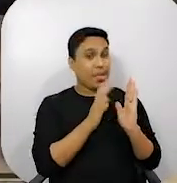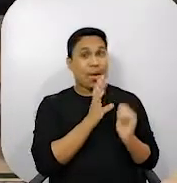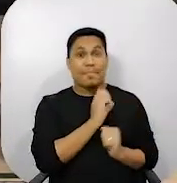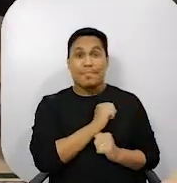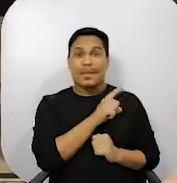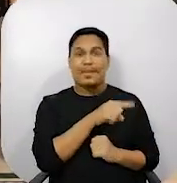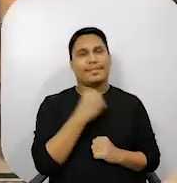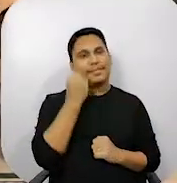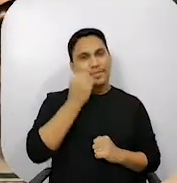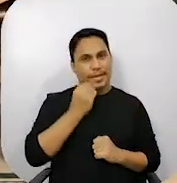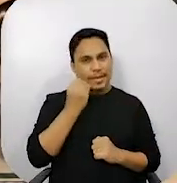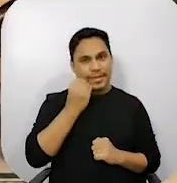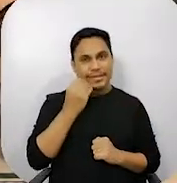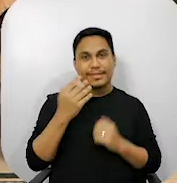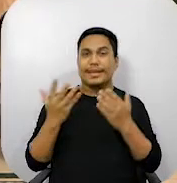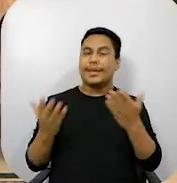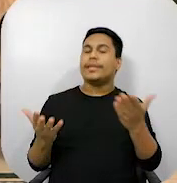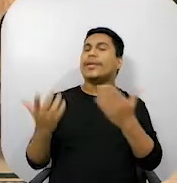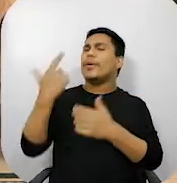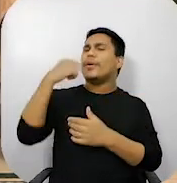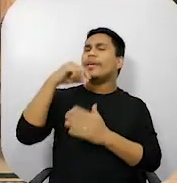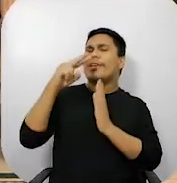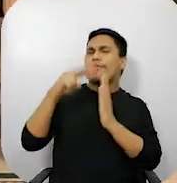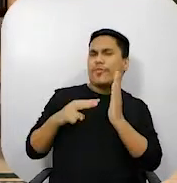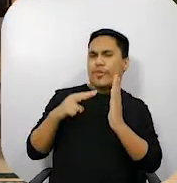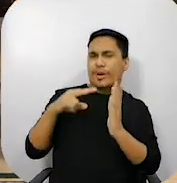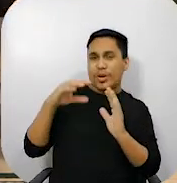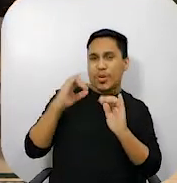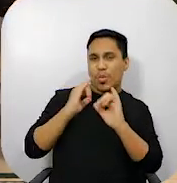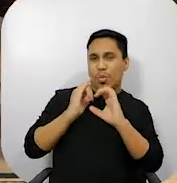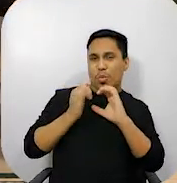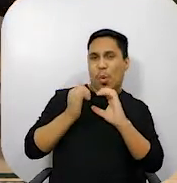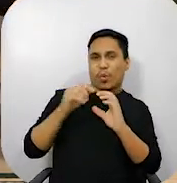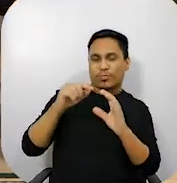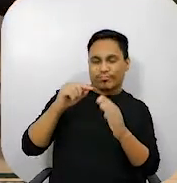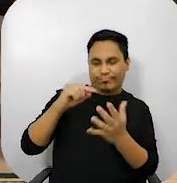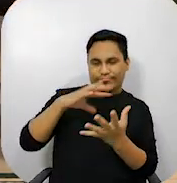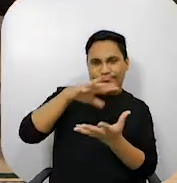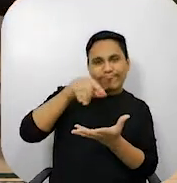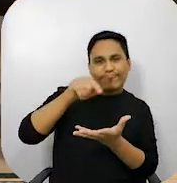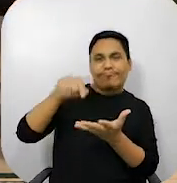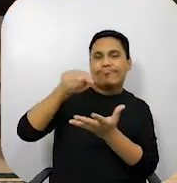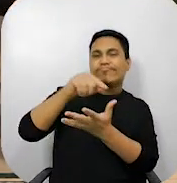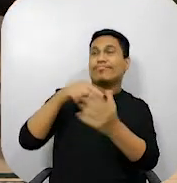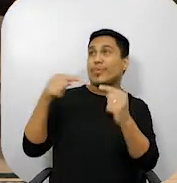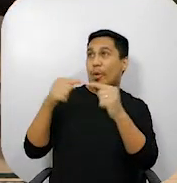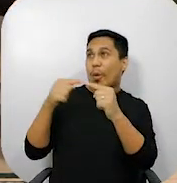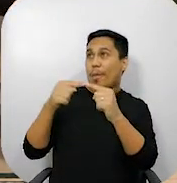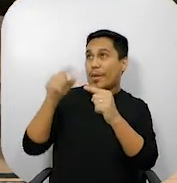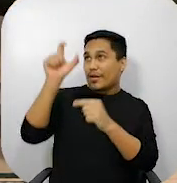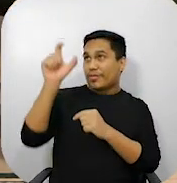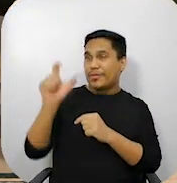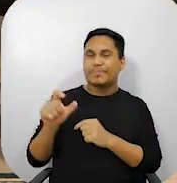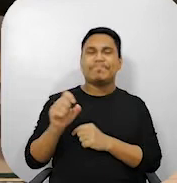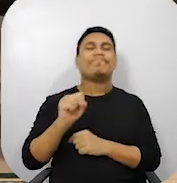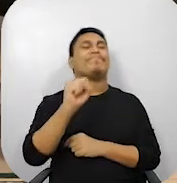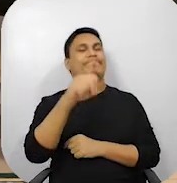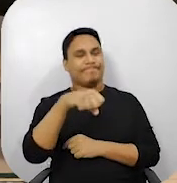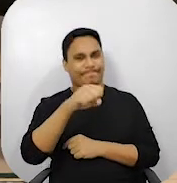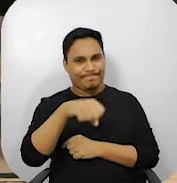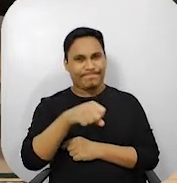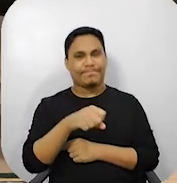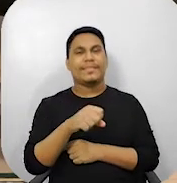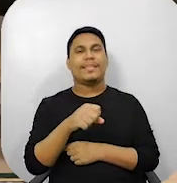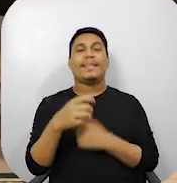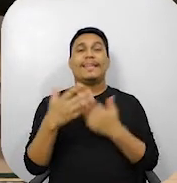sabe então quem for lê um conto em cada canto vai ler também um pouco sobre você vai ele está dividido em três partes né